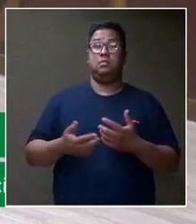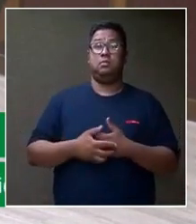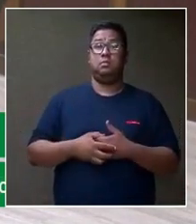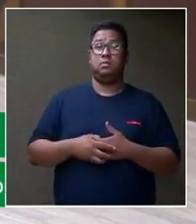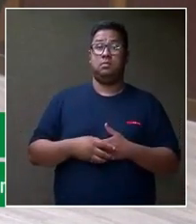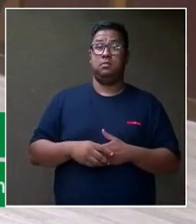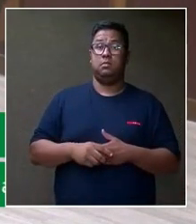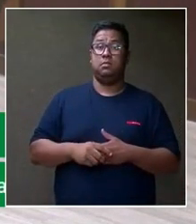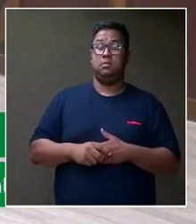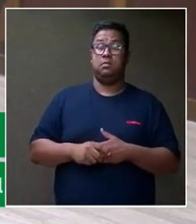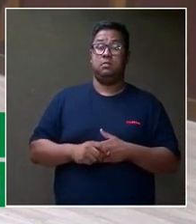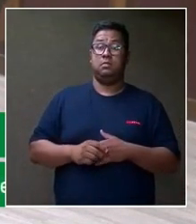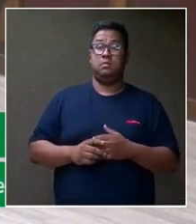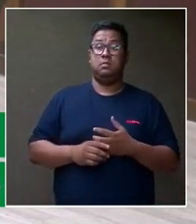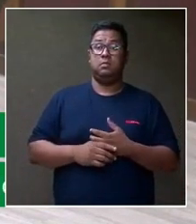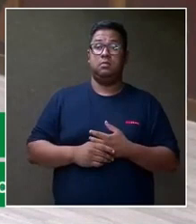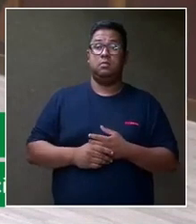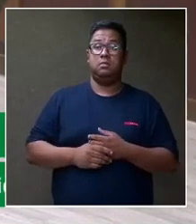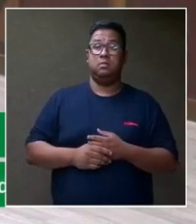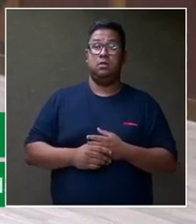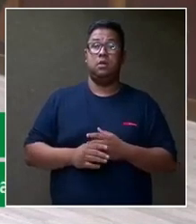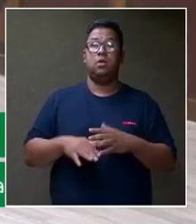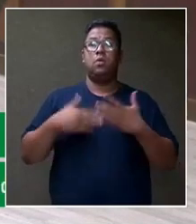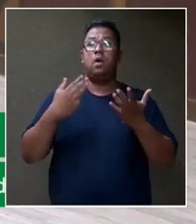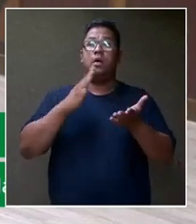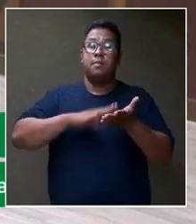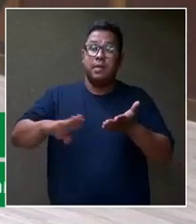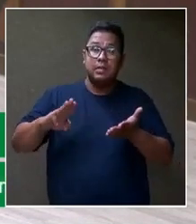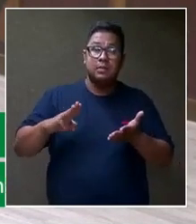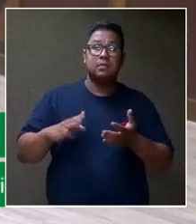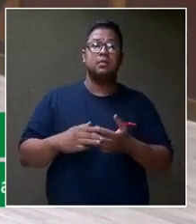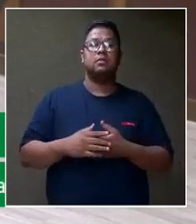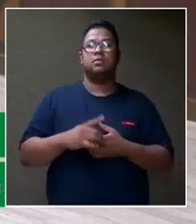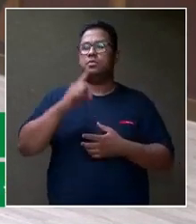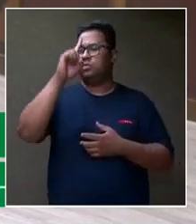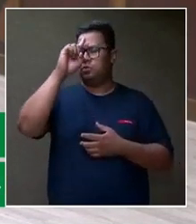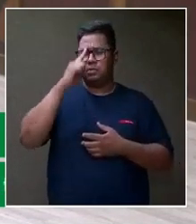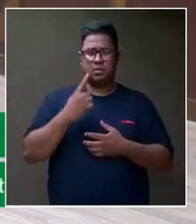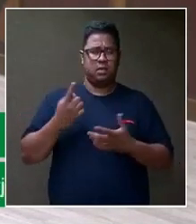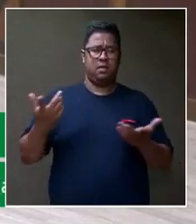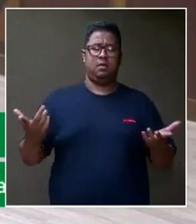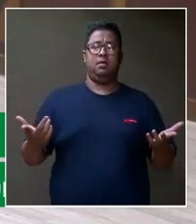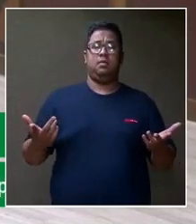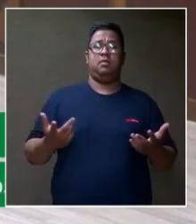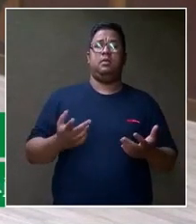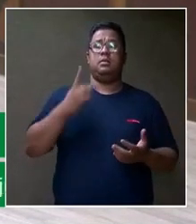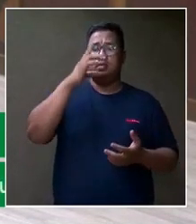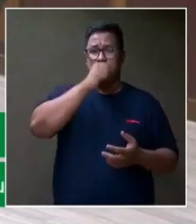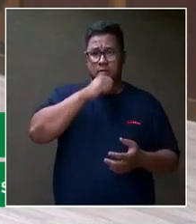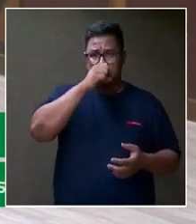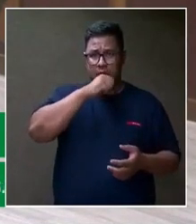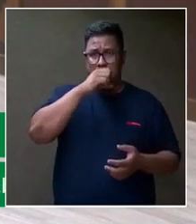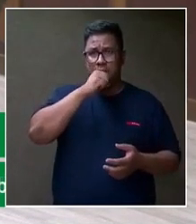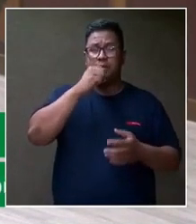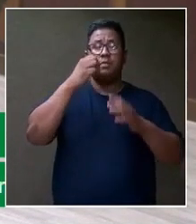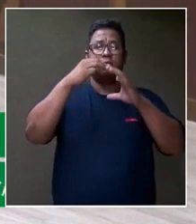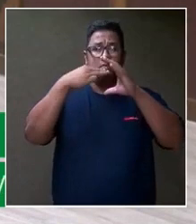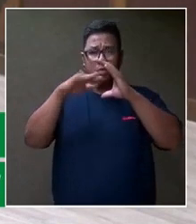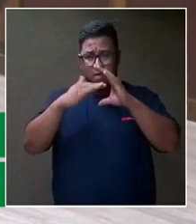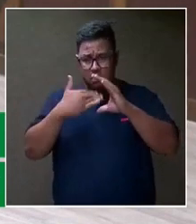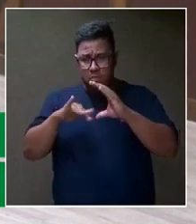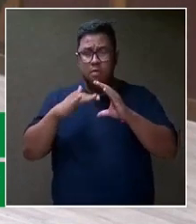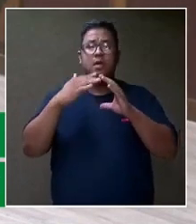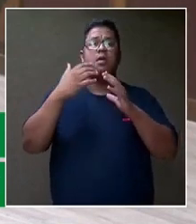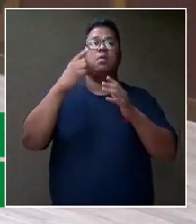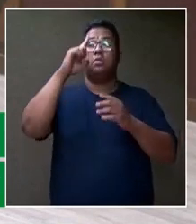quero perguntar se a senhora sabe quais eram as mensagens que o Cássio achou. Eu não sei. Pra... Tanto que eu falei que no sábado ela falou que mexeu nos e-mails, mexeu em